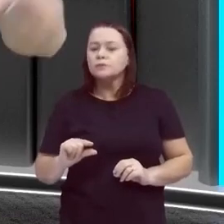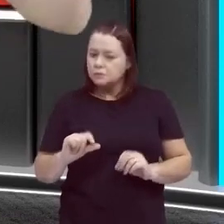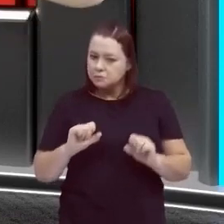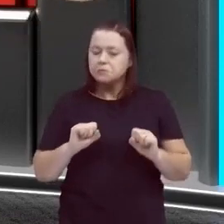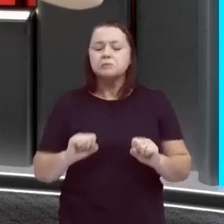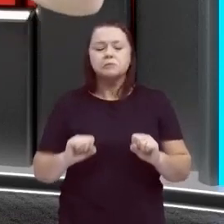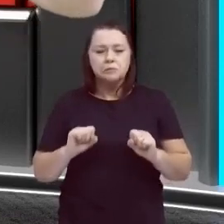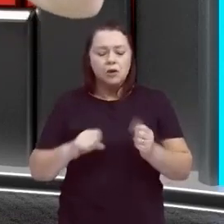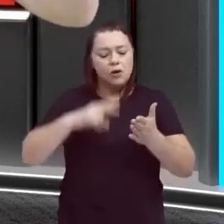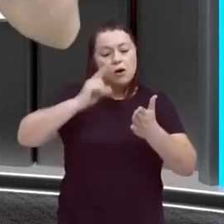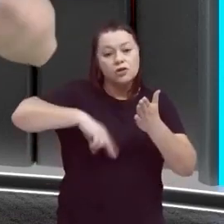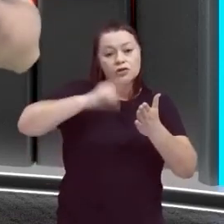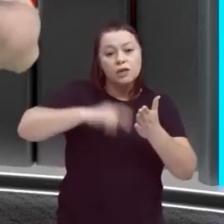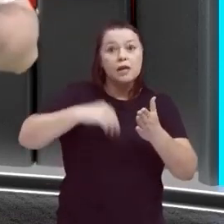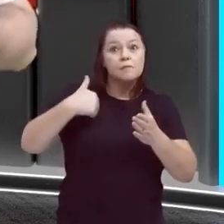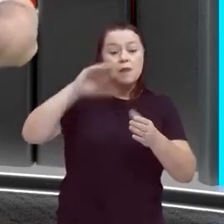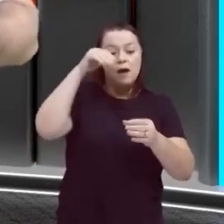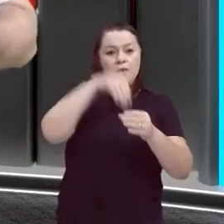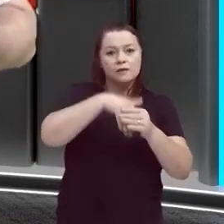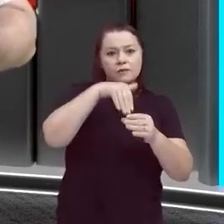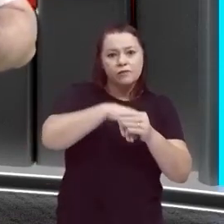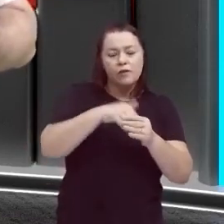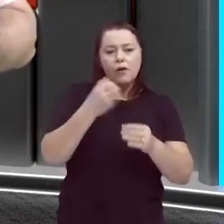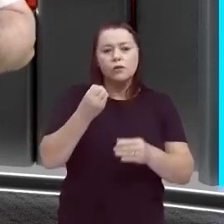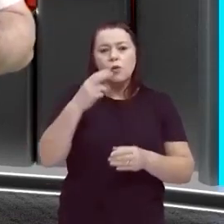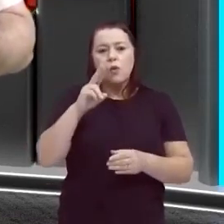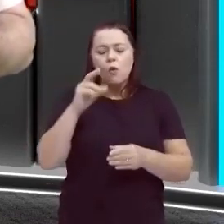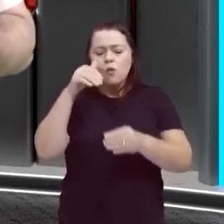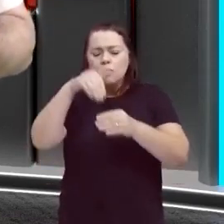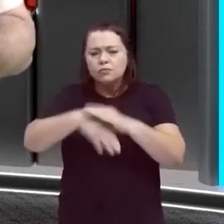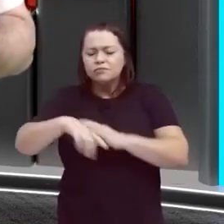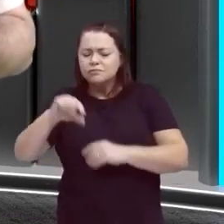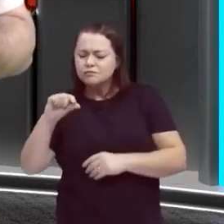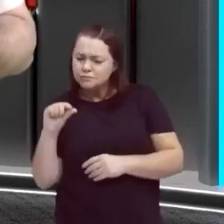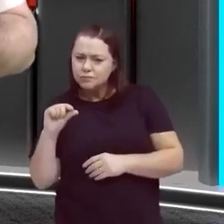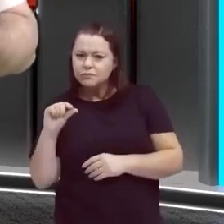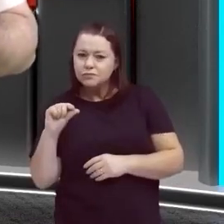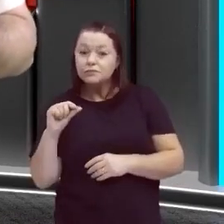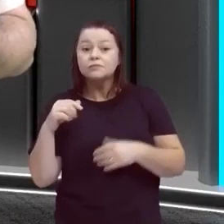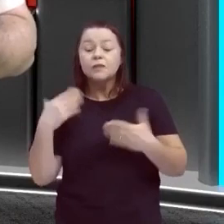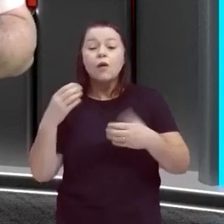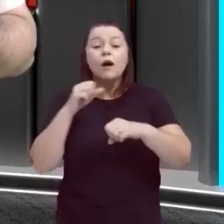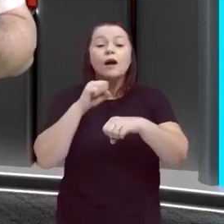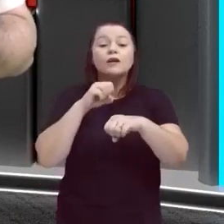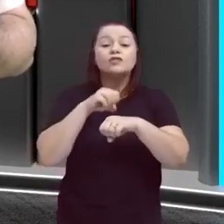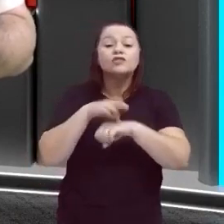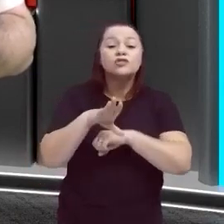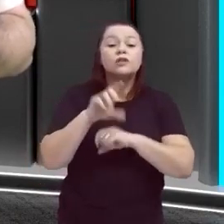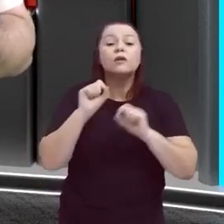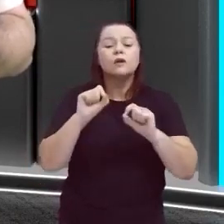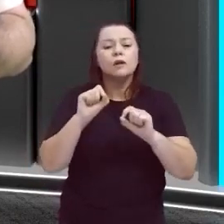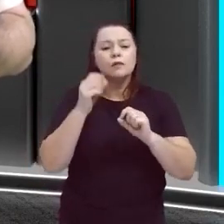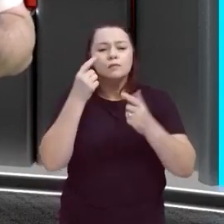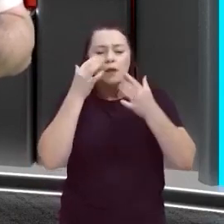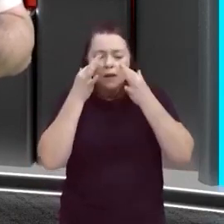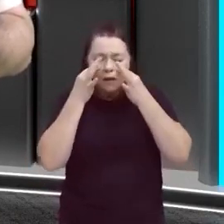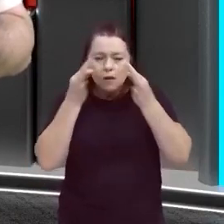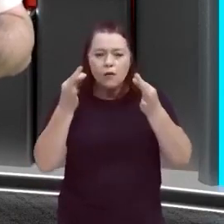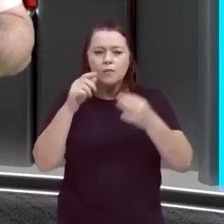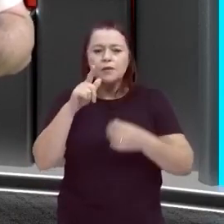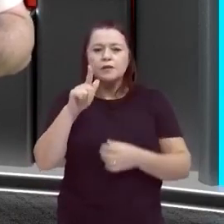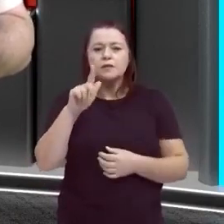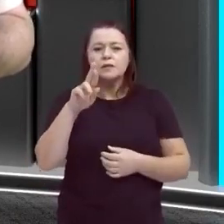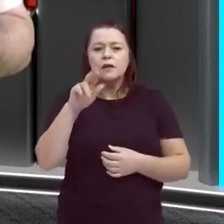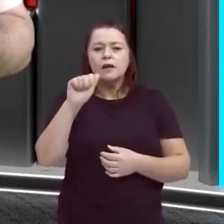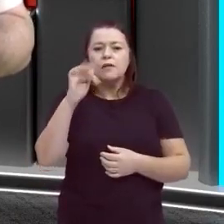quantidade, maior número de votos, ou menor número de votos. Então, qual é a dica? Fique atento ao gráfico e faça a leitura e a interpretação